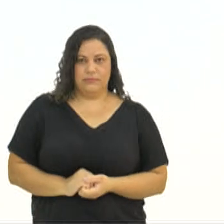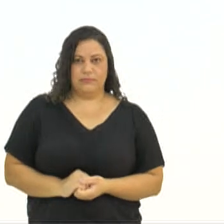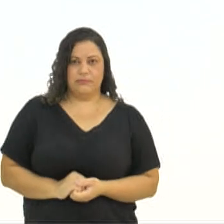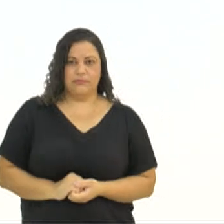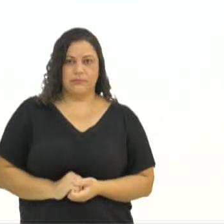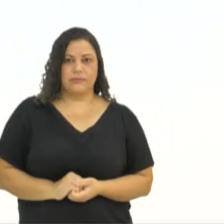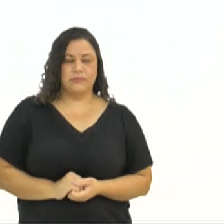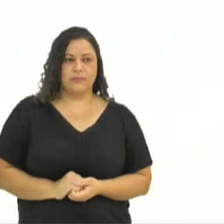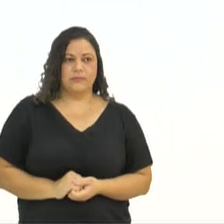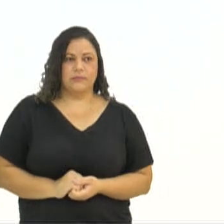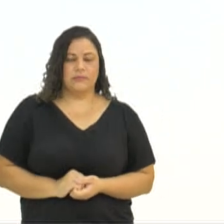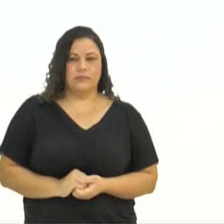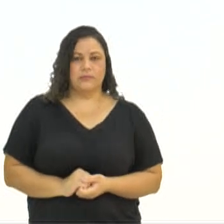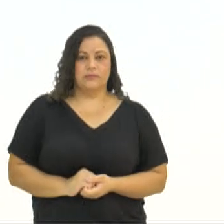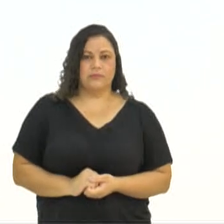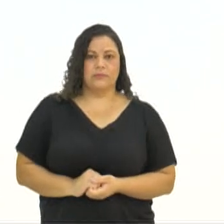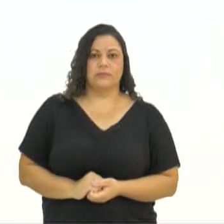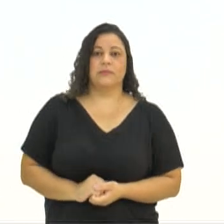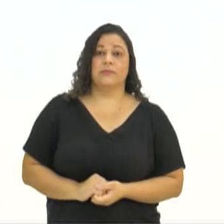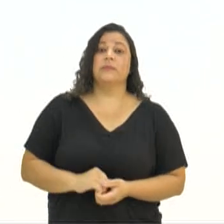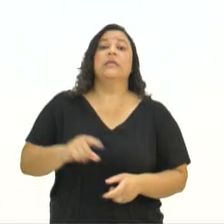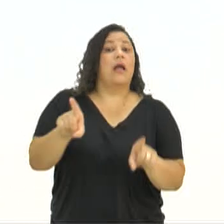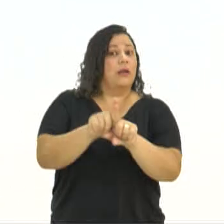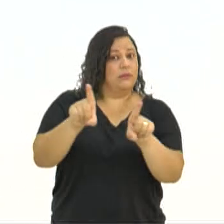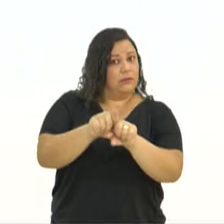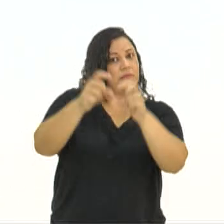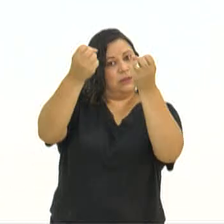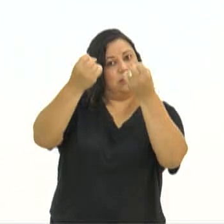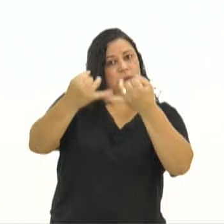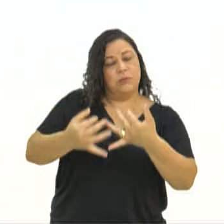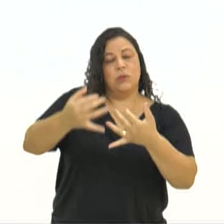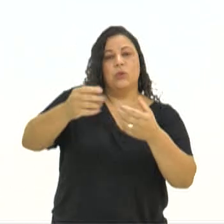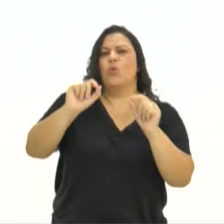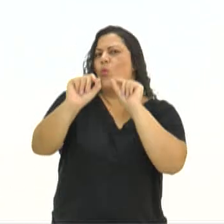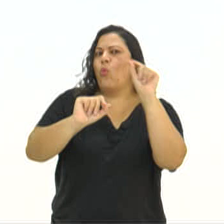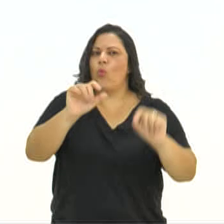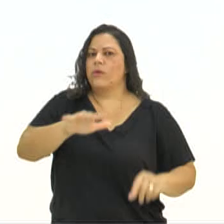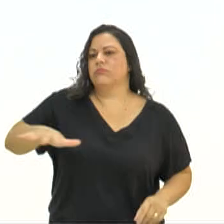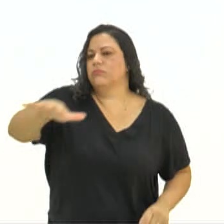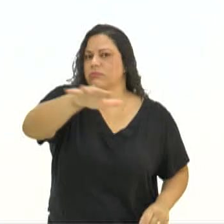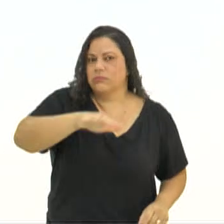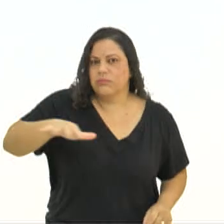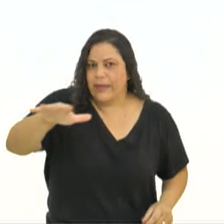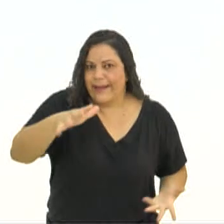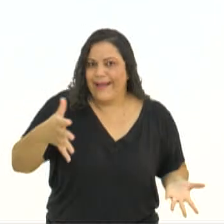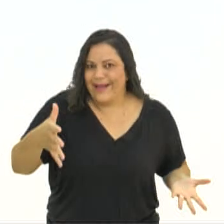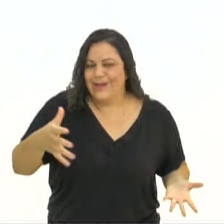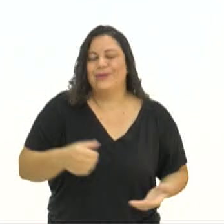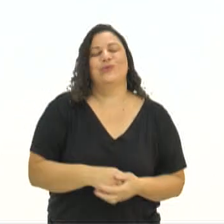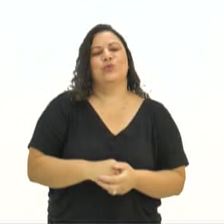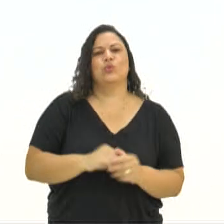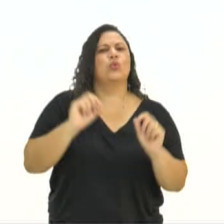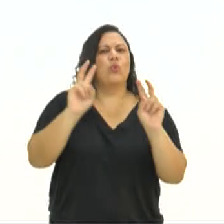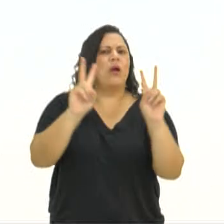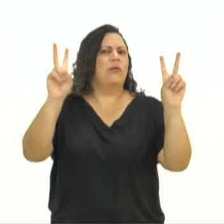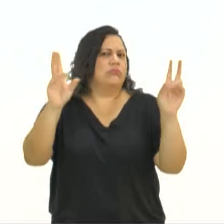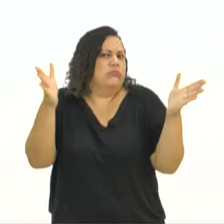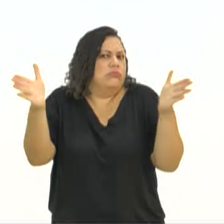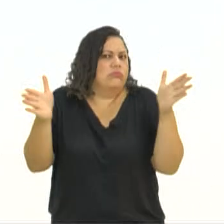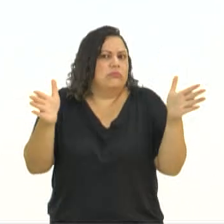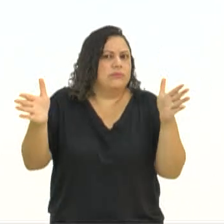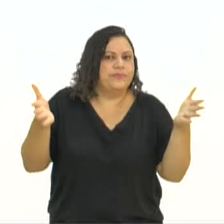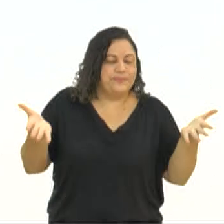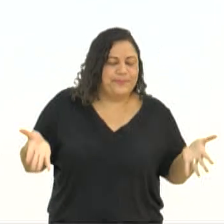tiempo donde la historia se pasa. Então, fala um pouquinho sobre qual é o espaço em que a obra acontece e qual é o tempo em que ela